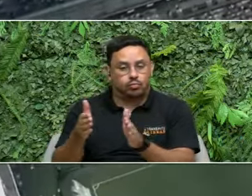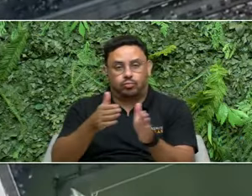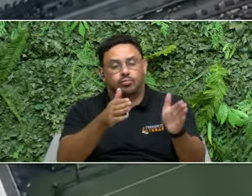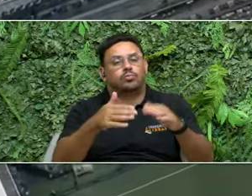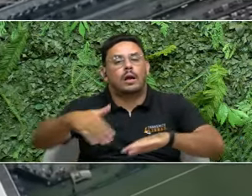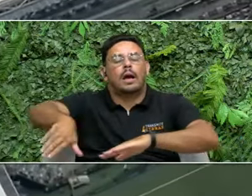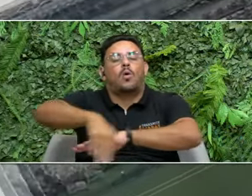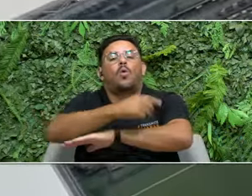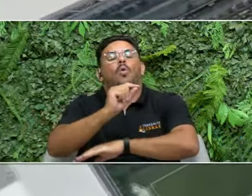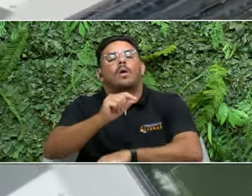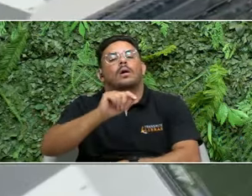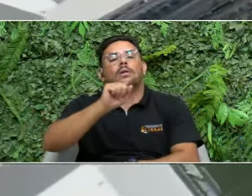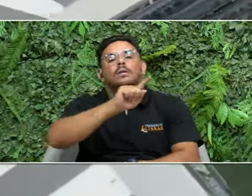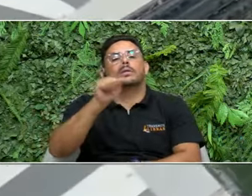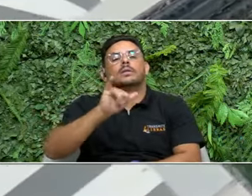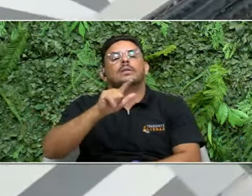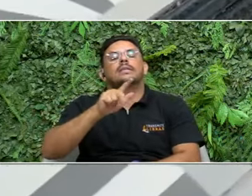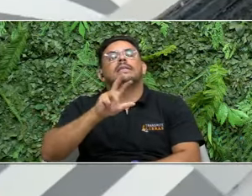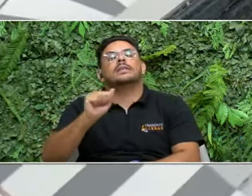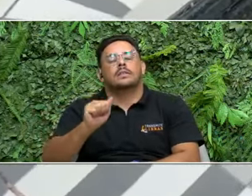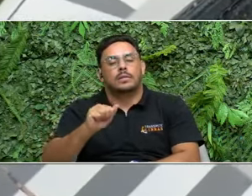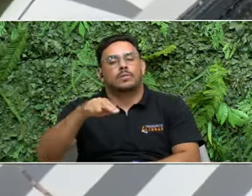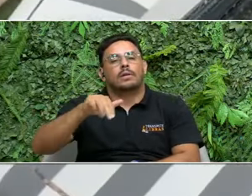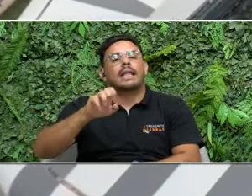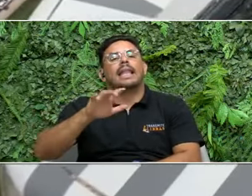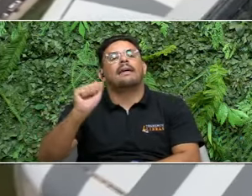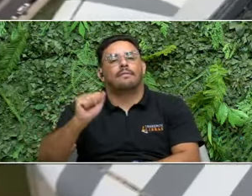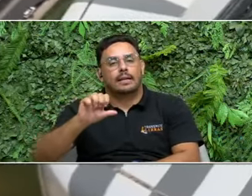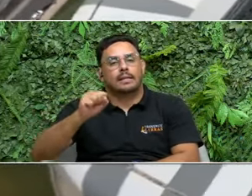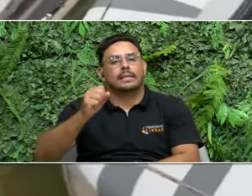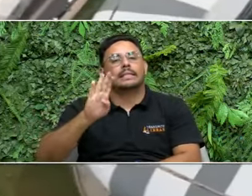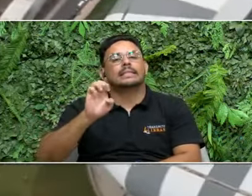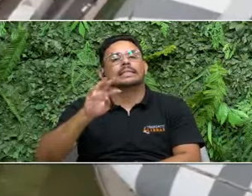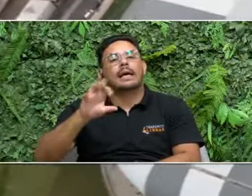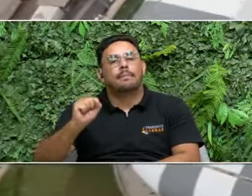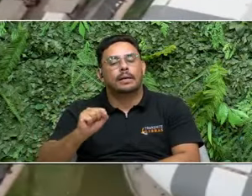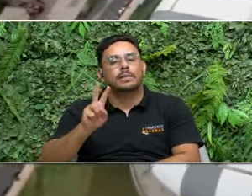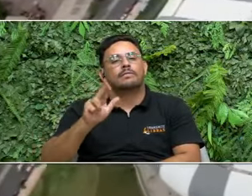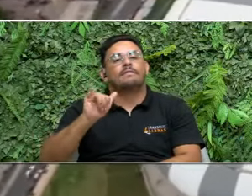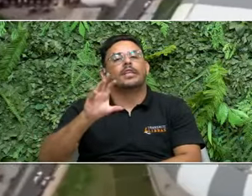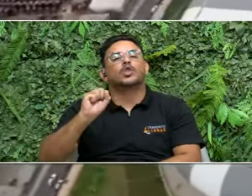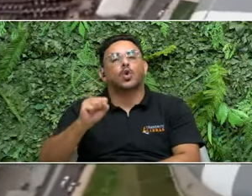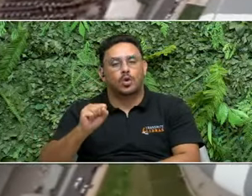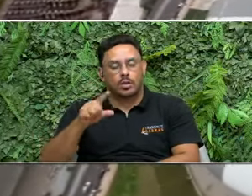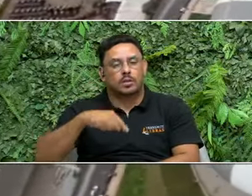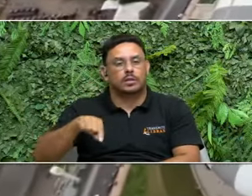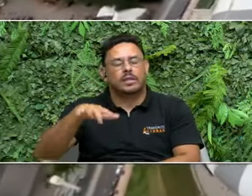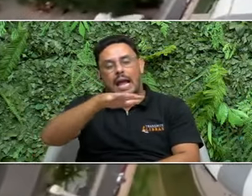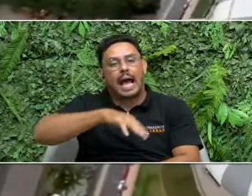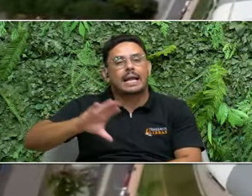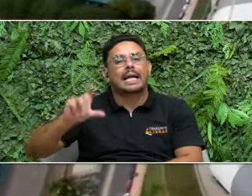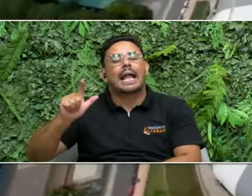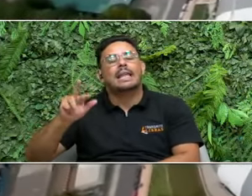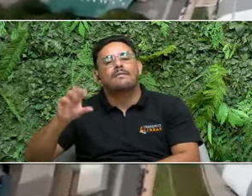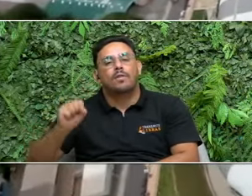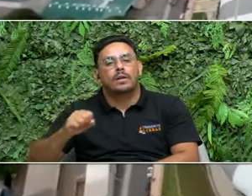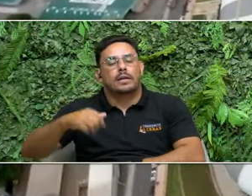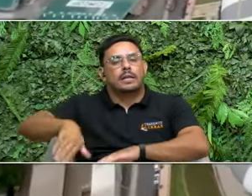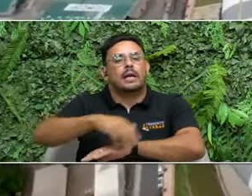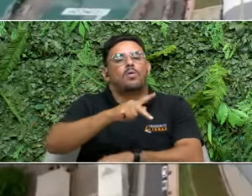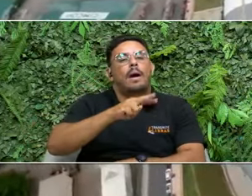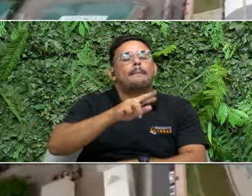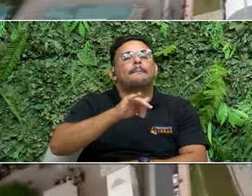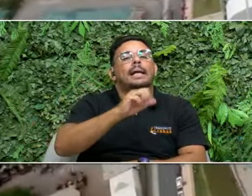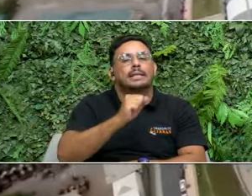seguintes ruas ó zilca Monteiro pena Nevada Sebastião Fernandes Brandão Visconde de Mauá essas do Califórnia e também nas ruas prateada e